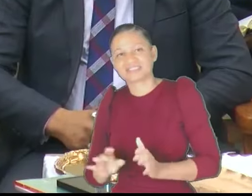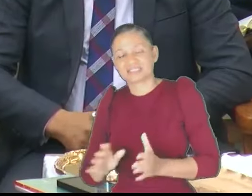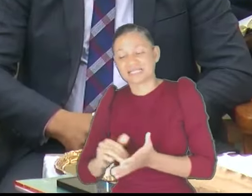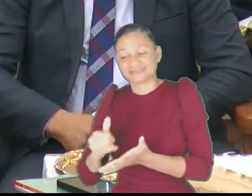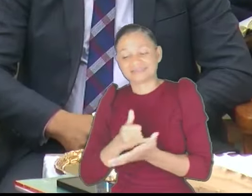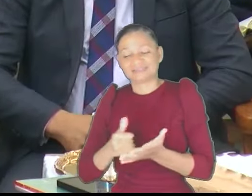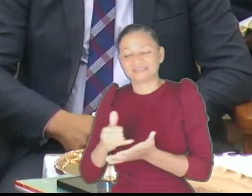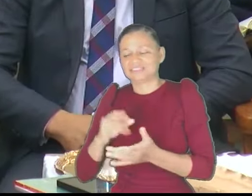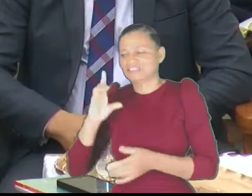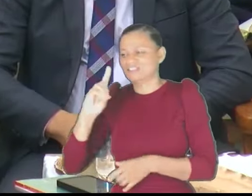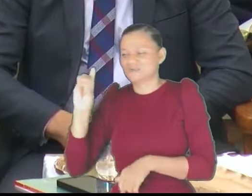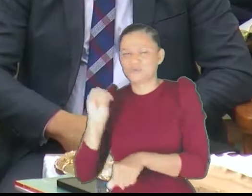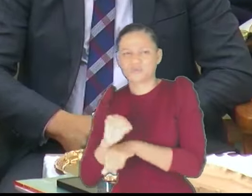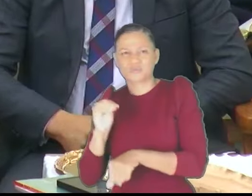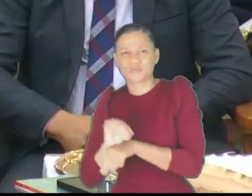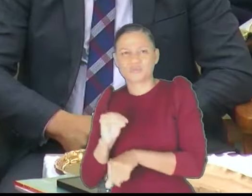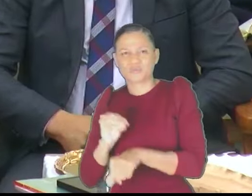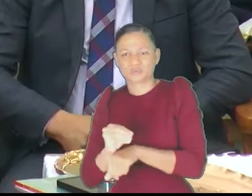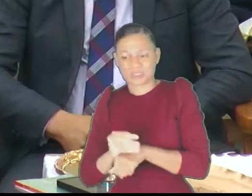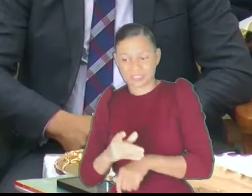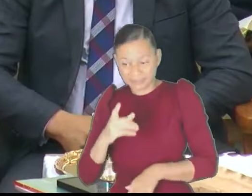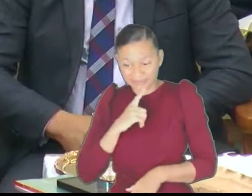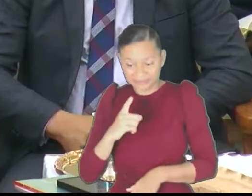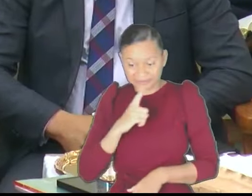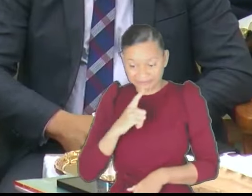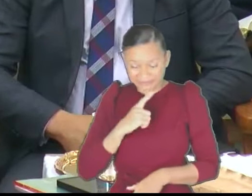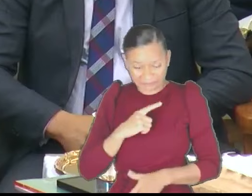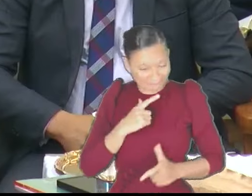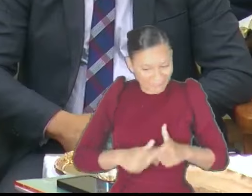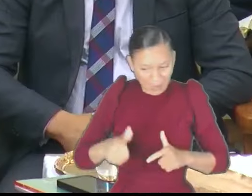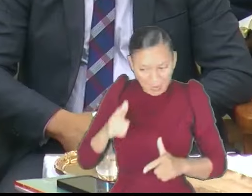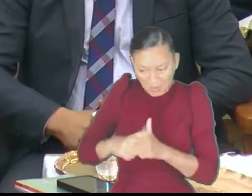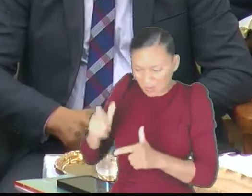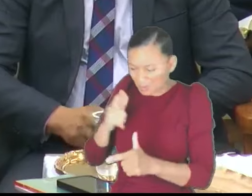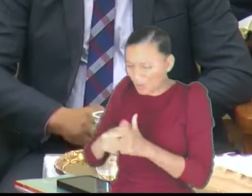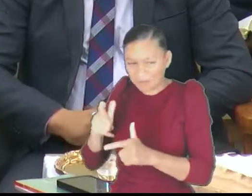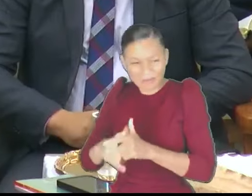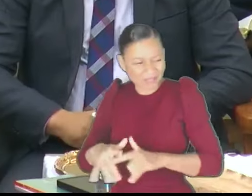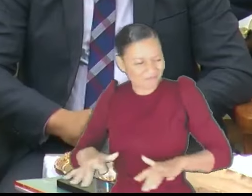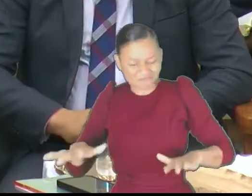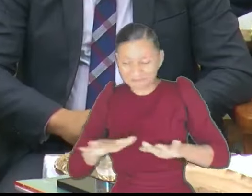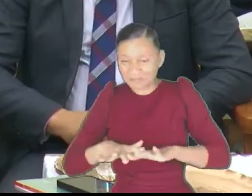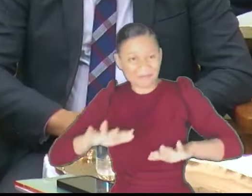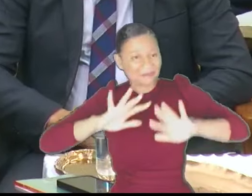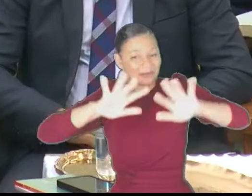Ele é provedor. Enquanto houver essa crise na sua casa, vai haver bênção.